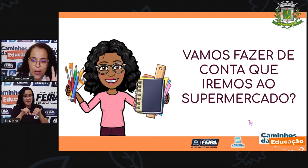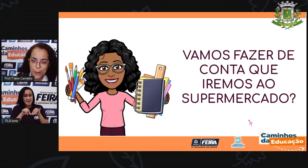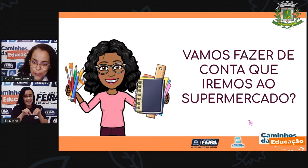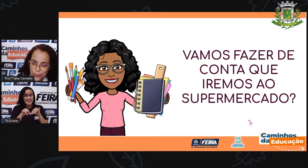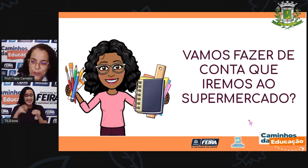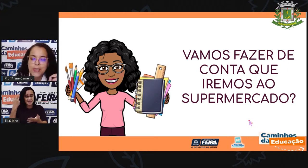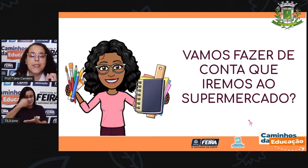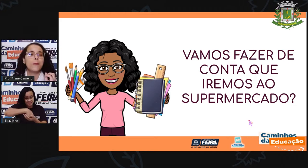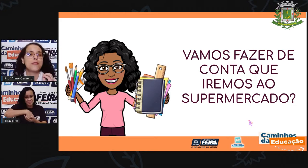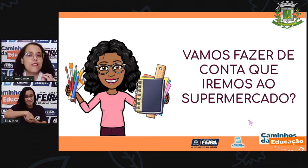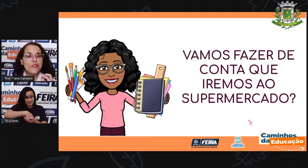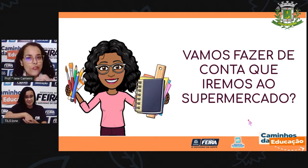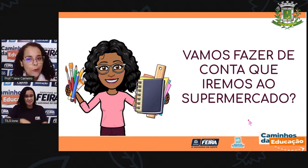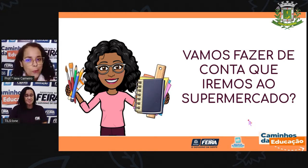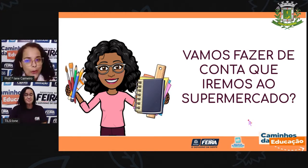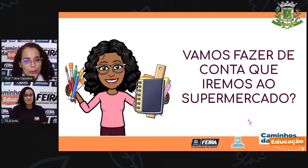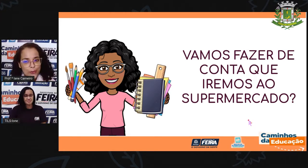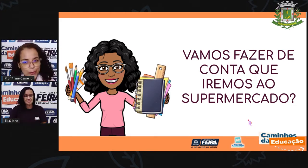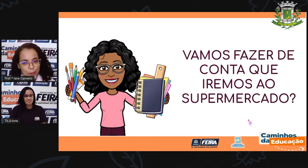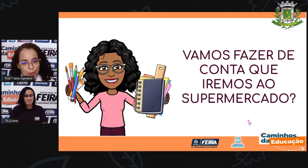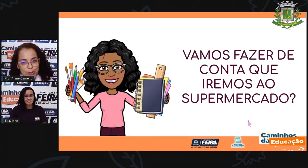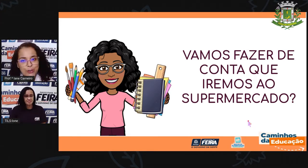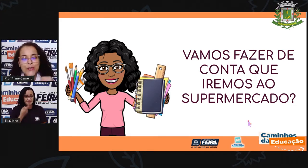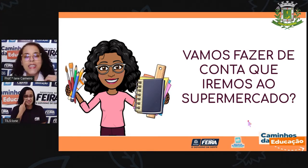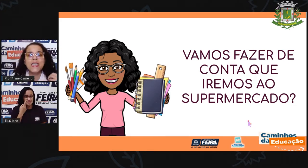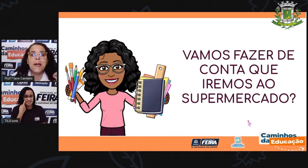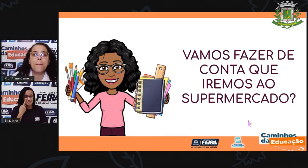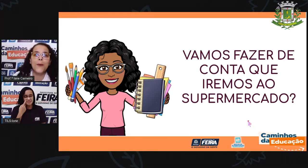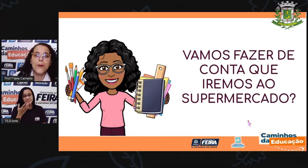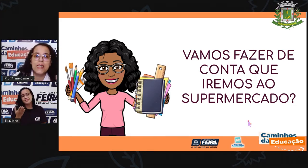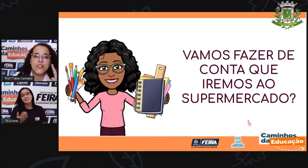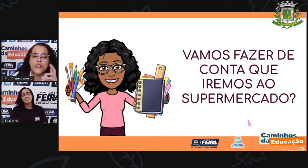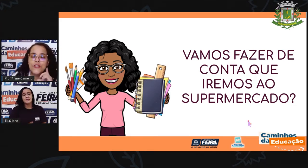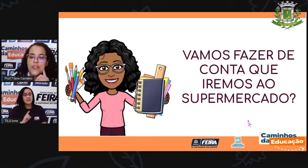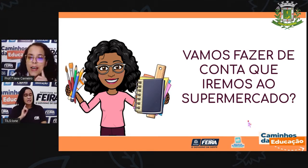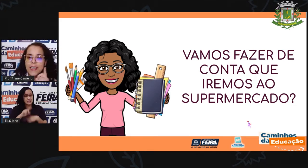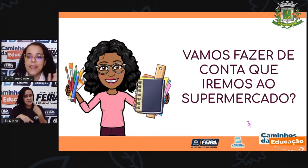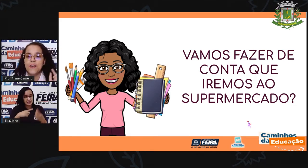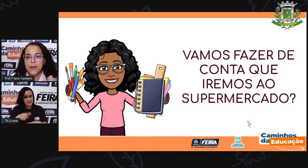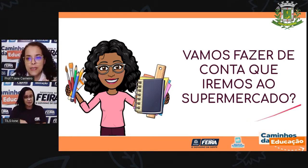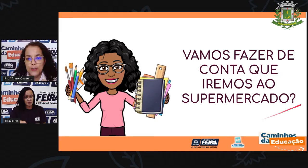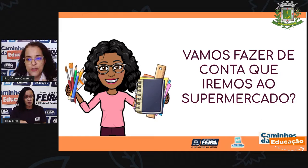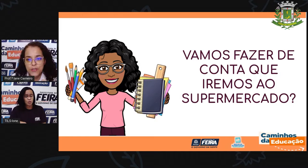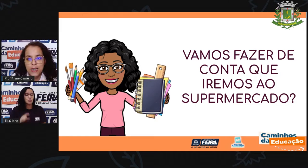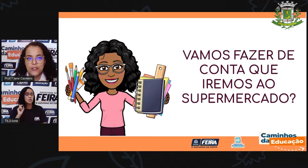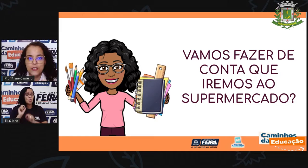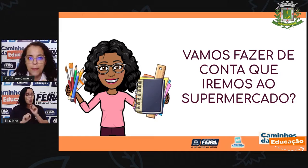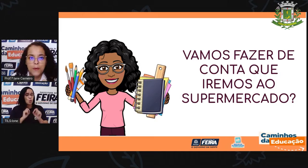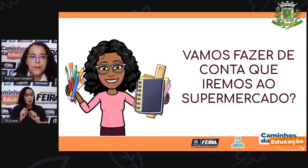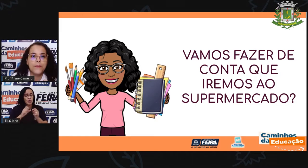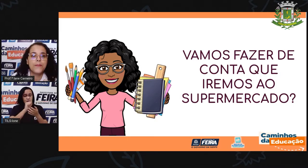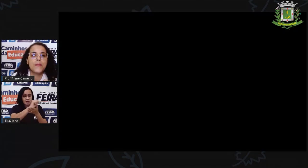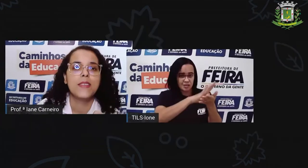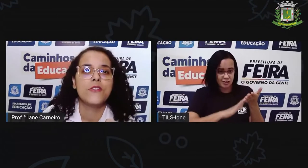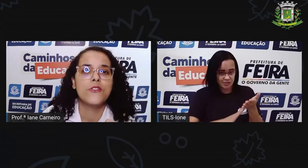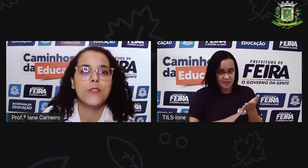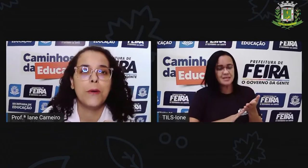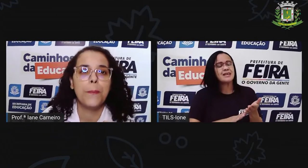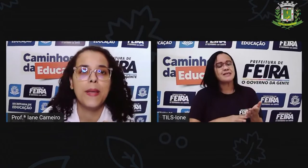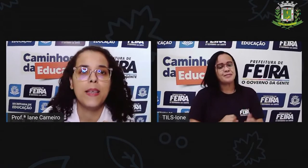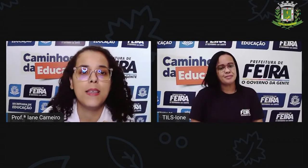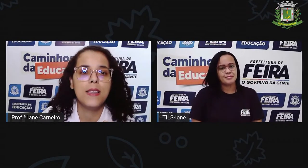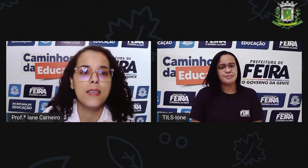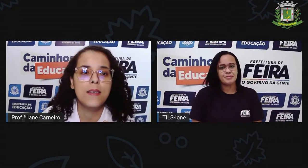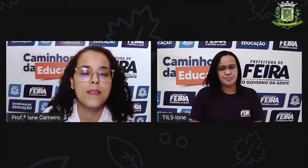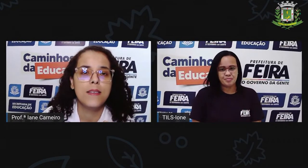a gente vai jogar um, depois a gente joga um pouquinho do outro e depois a gente vai fazer uma atividade, tá bom? Deixa eu